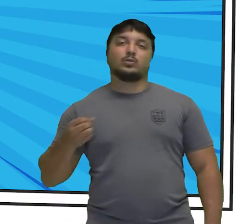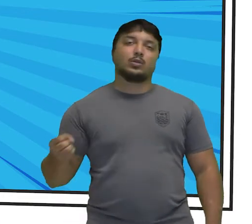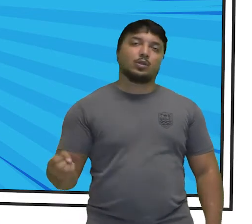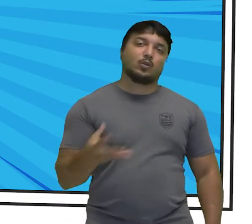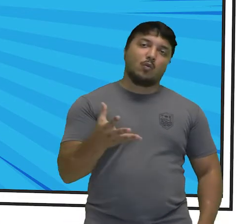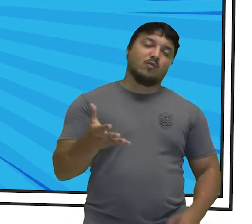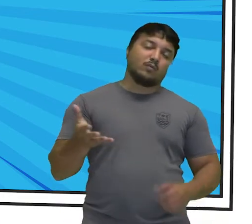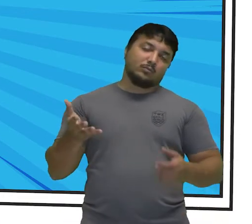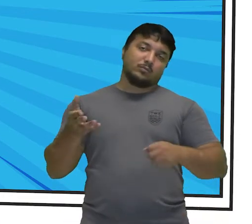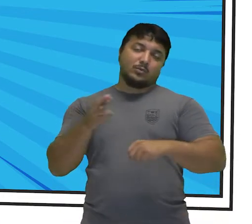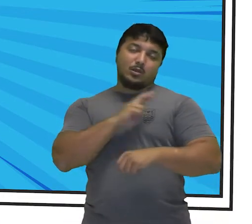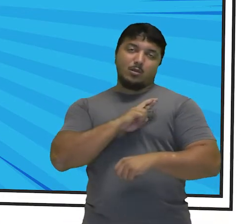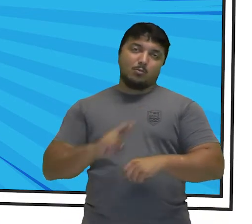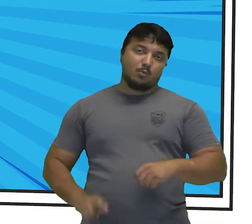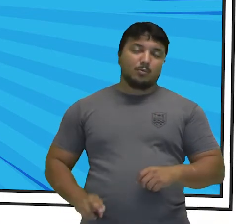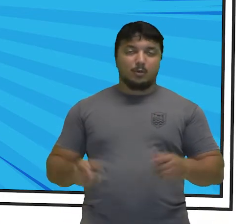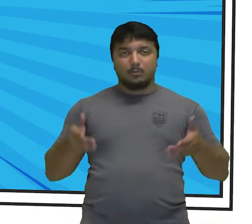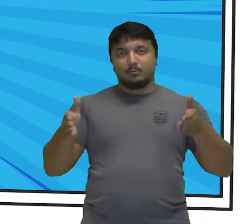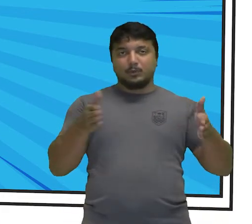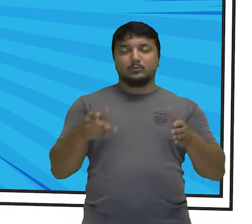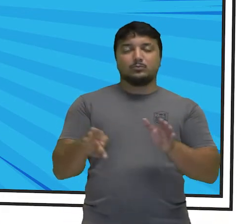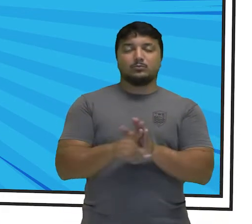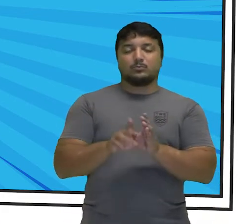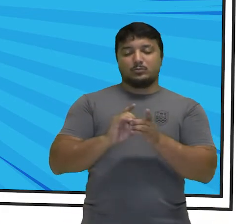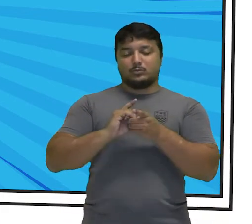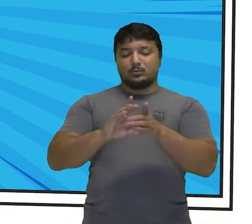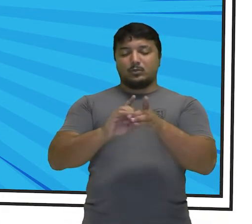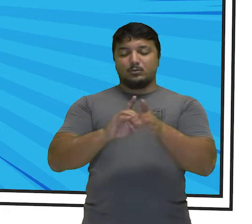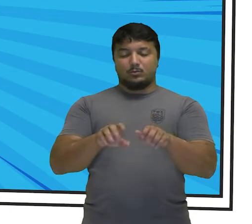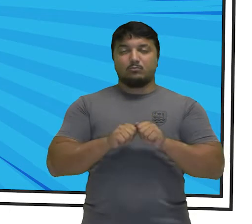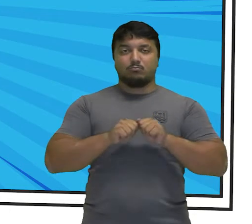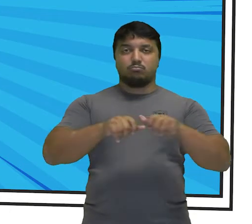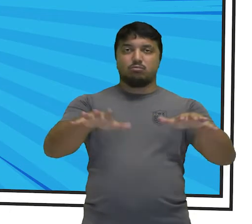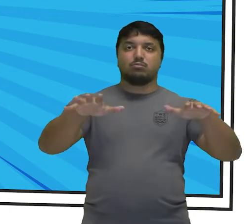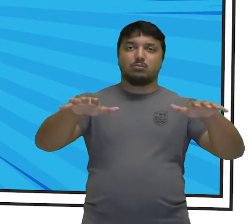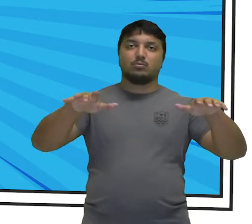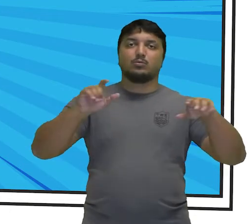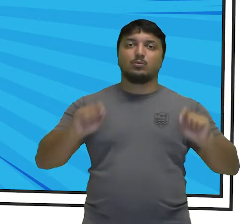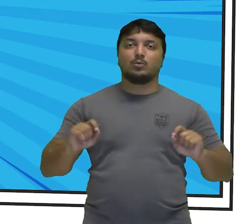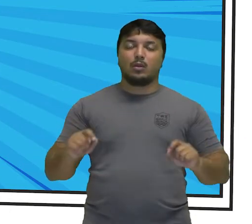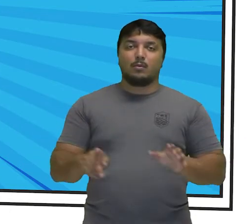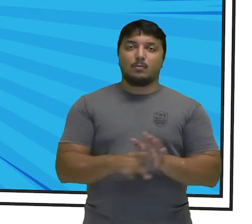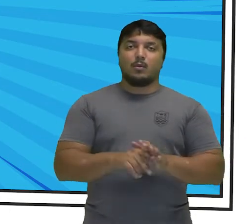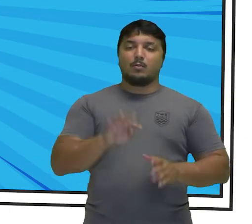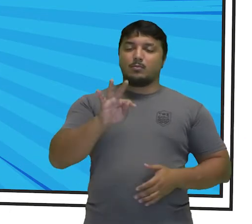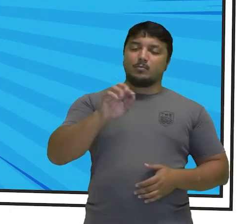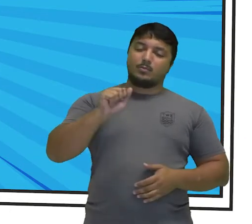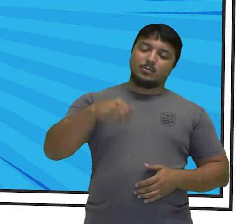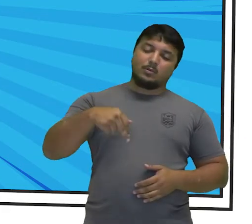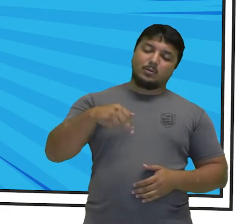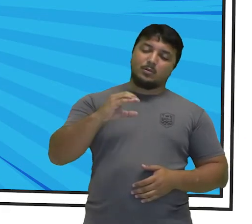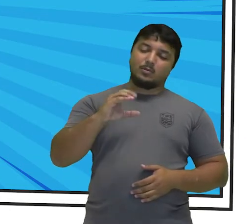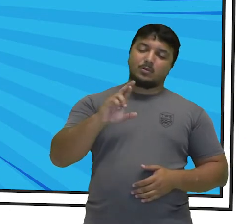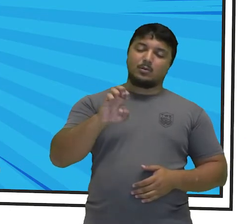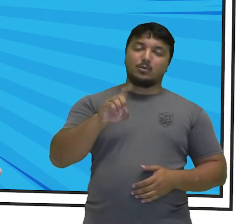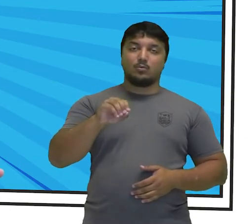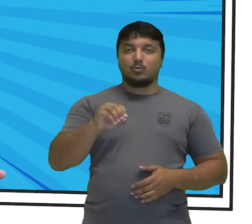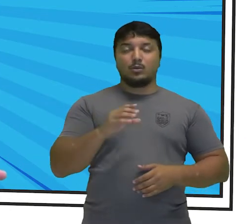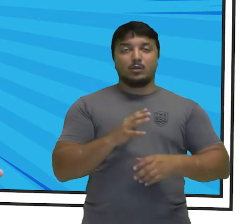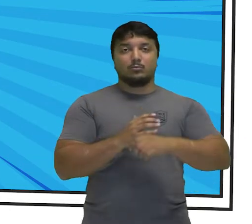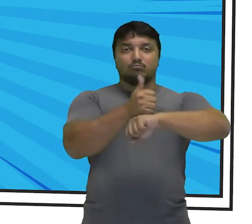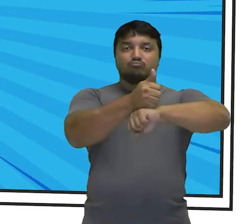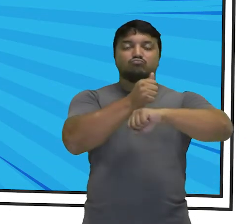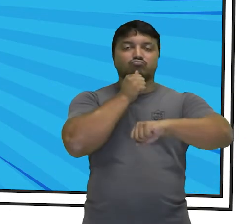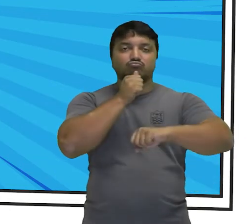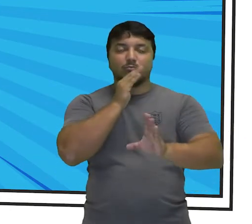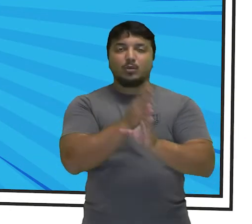Nova República. Estamos em tempos de redemocratização. É o tempo do Tancredo, que não assumiu porque morreu antes, e